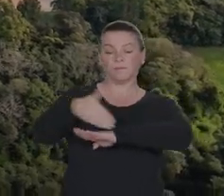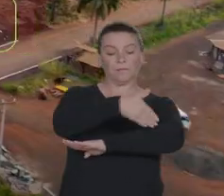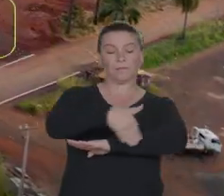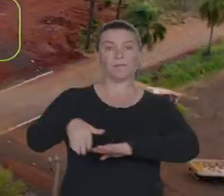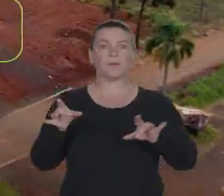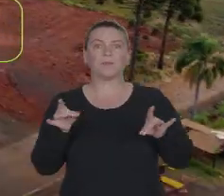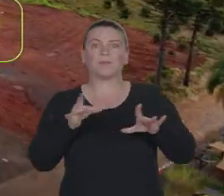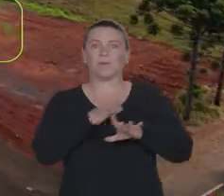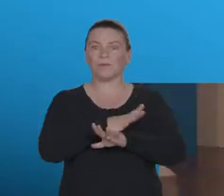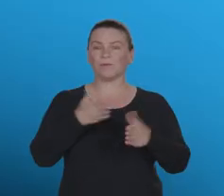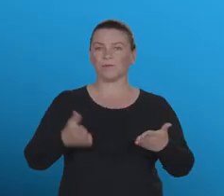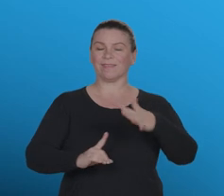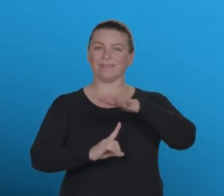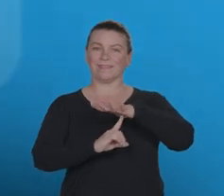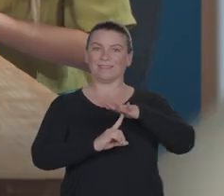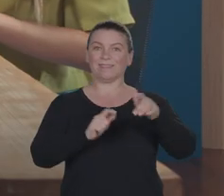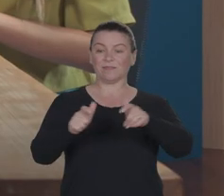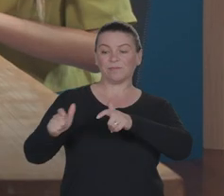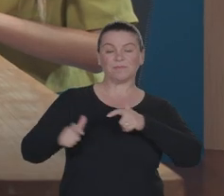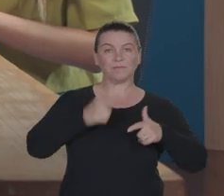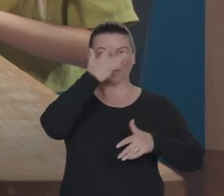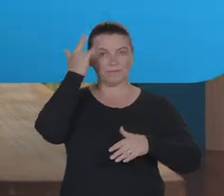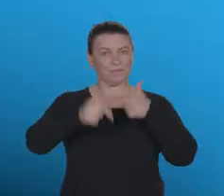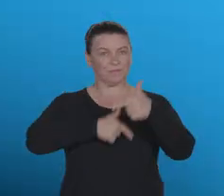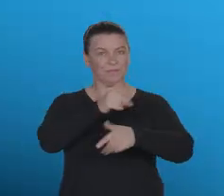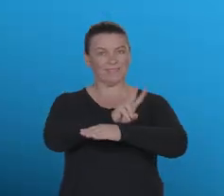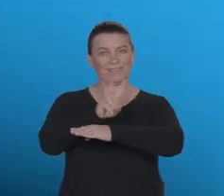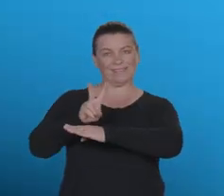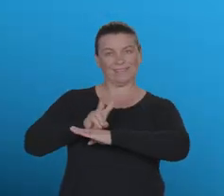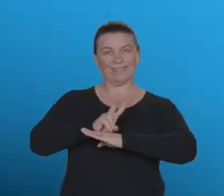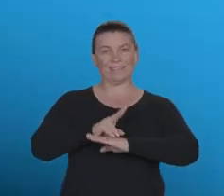rodoviário tá prontinho. Paraná, terra de gente que trabalha e cuida. Música